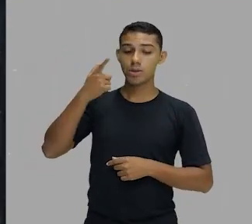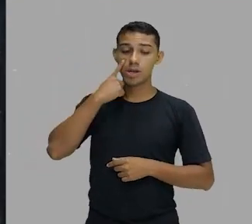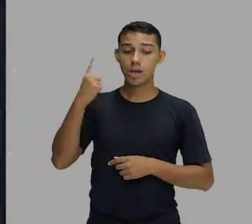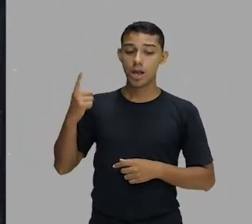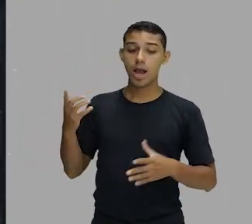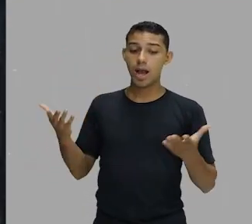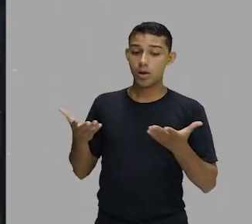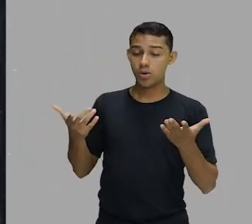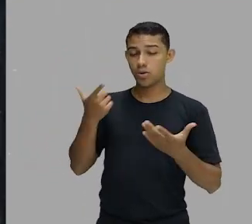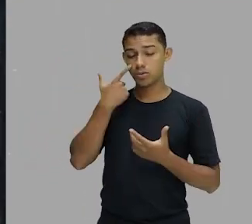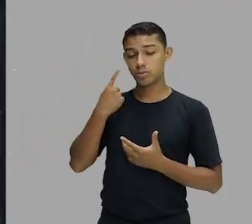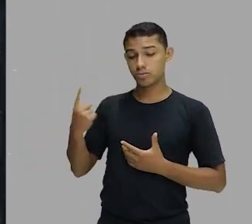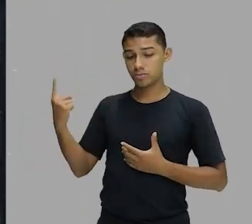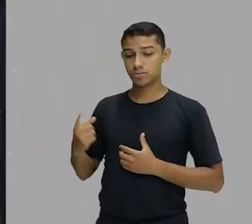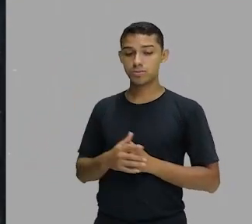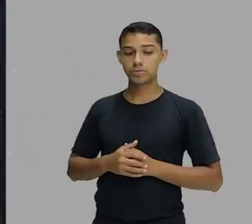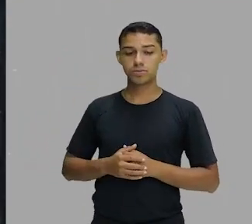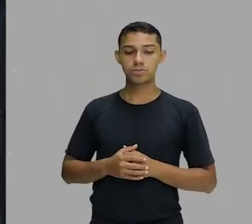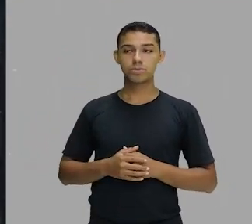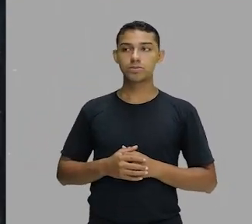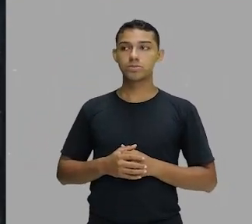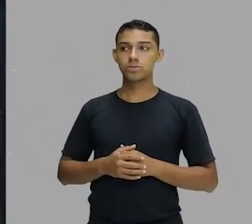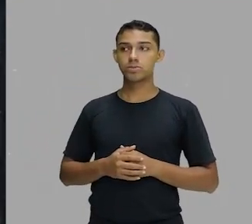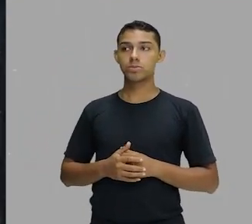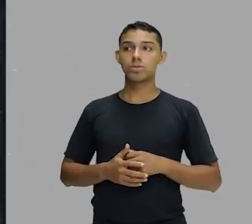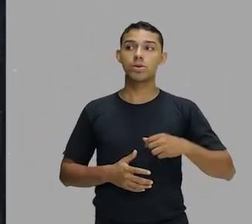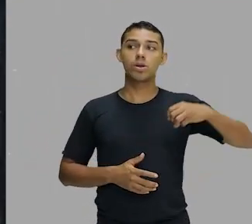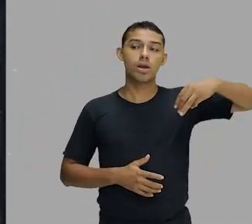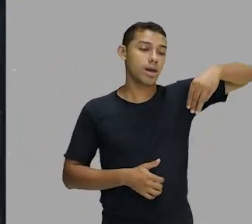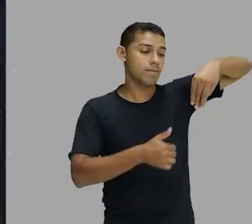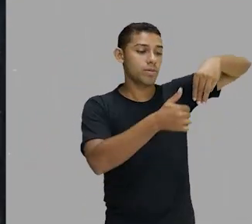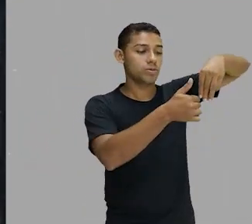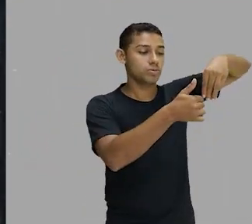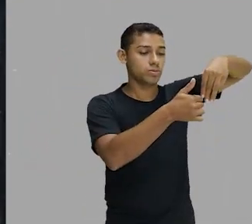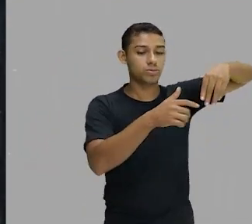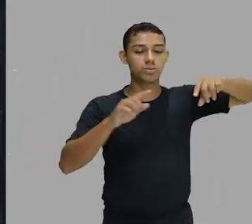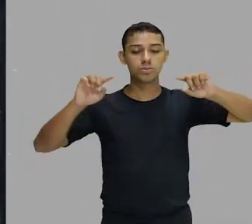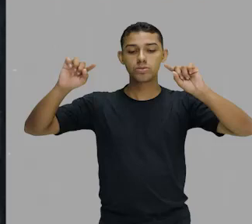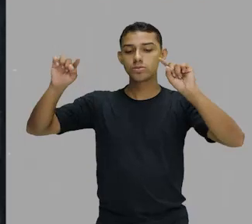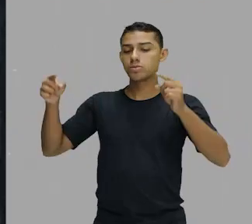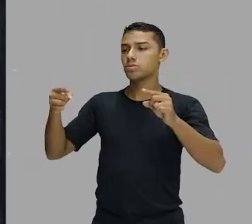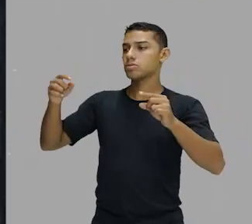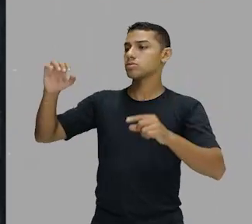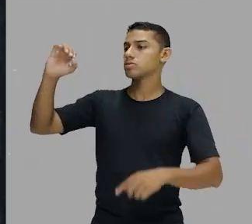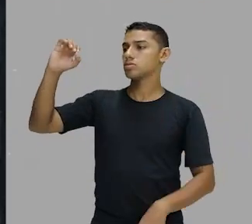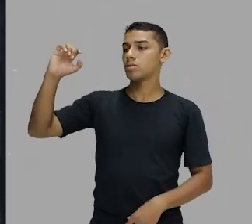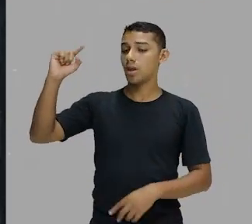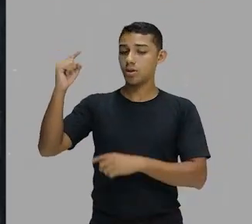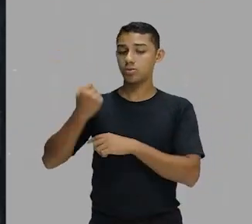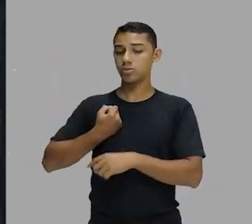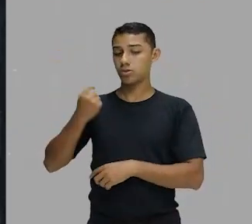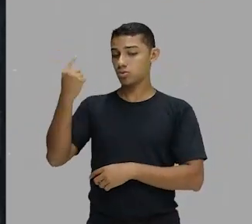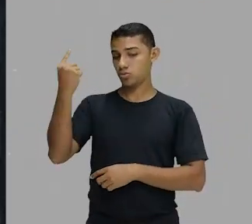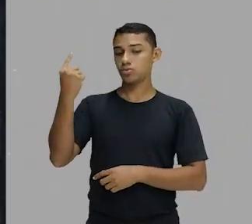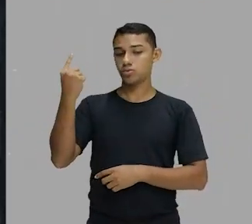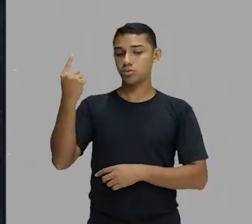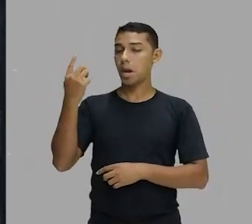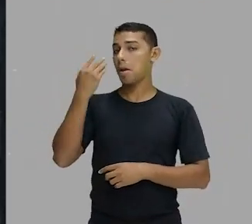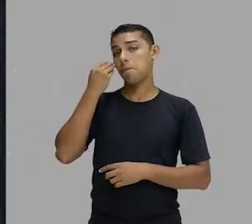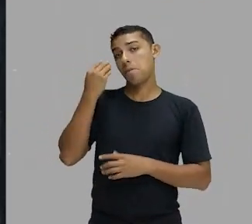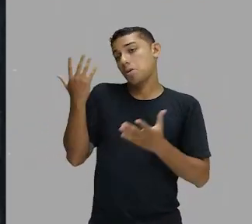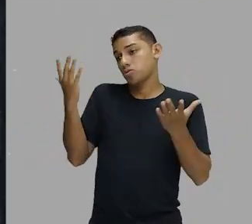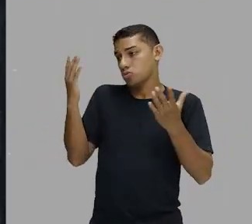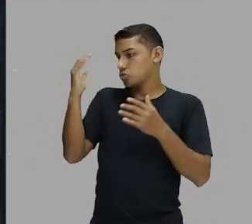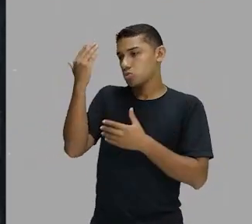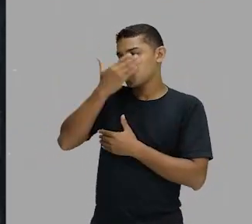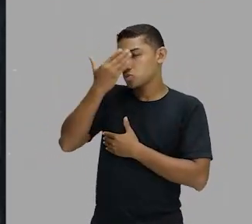potências aparecendo. No primeiro mês, eu tenho 1 mais taxa, e quem é o expoente? É o 1. Não está posto ali, porque